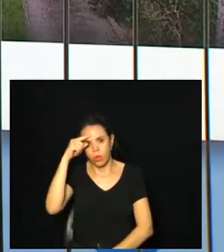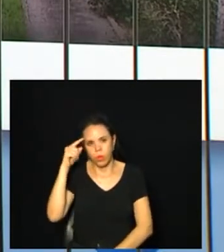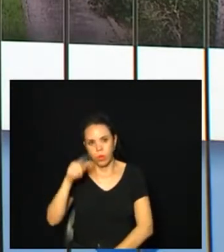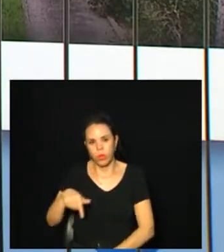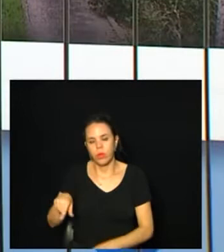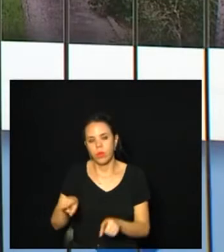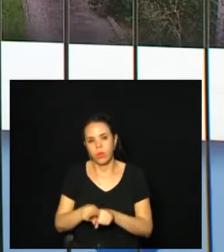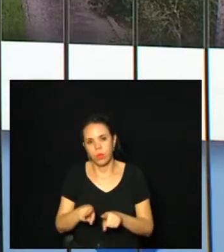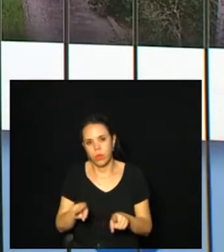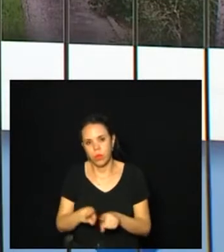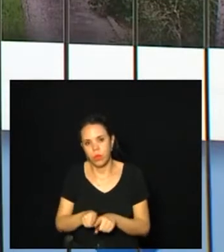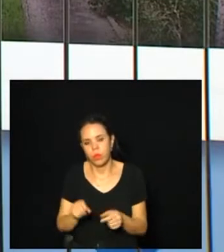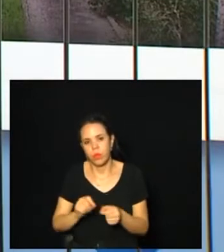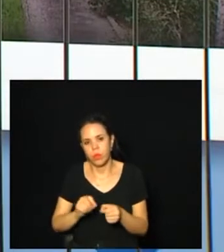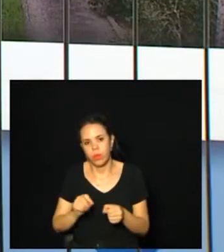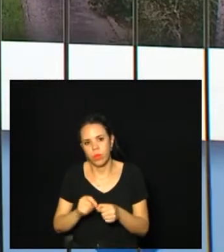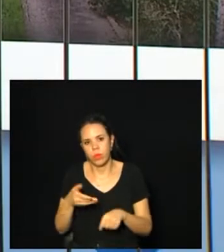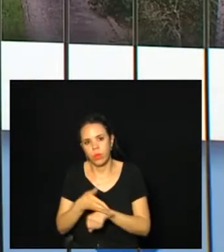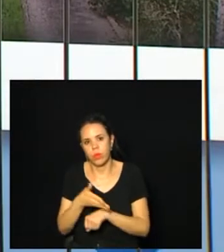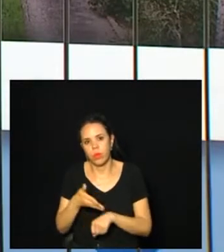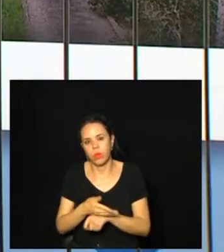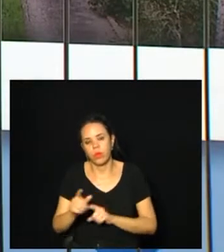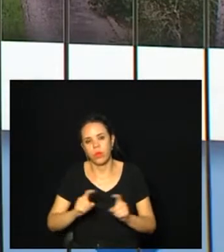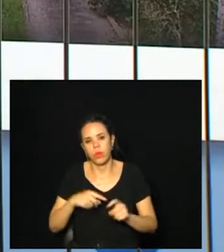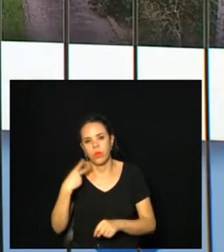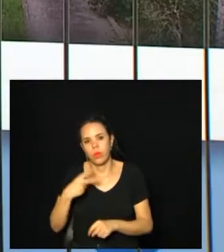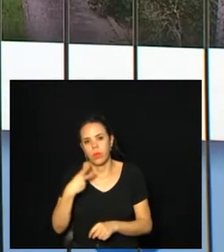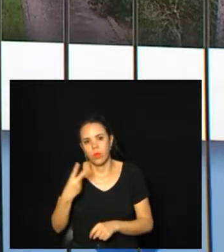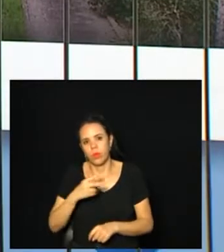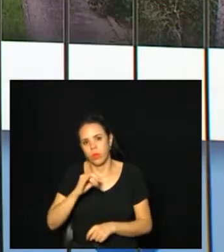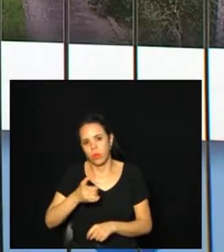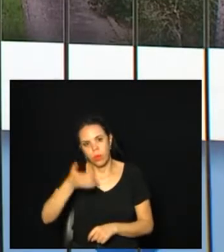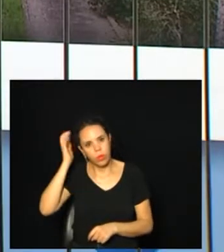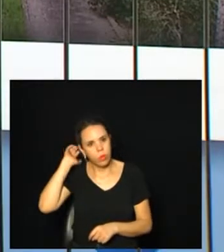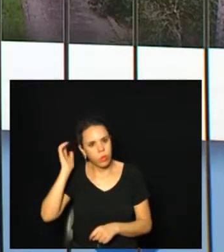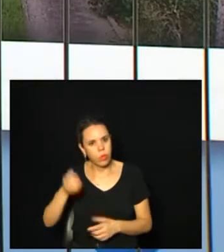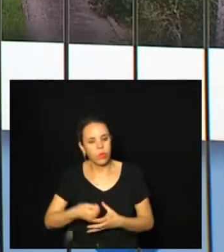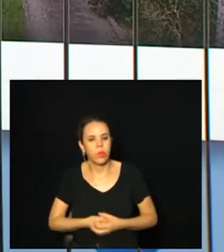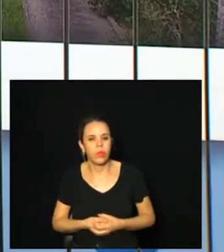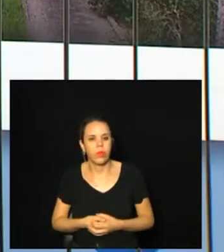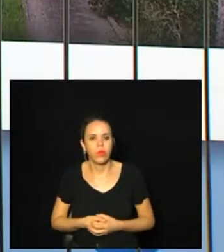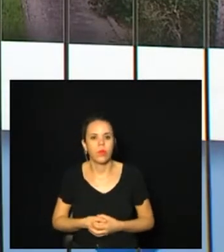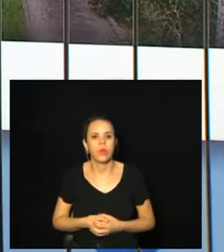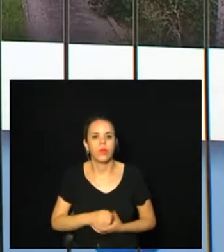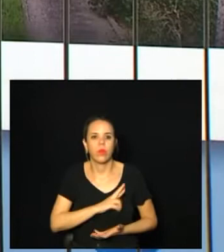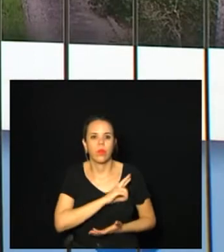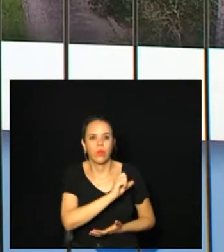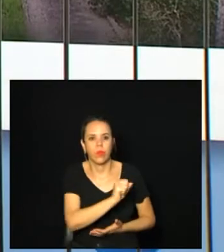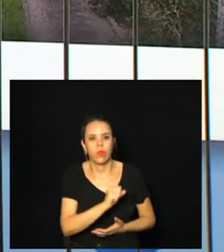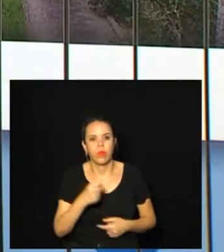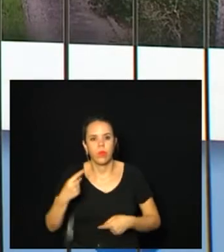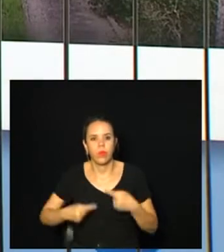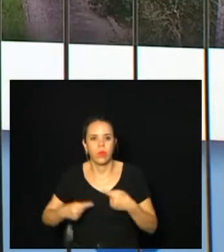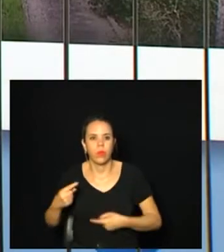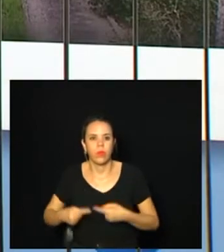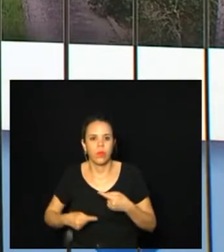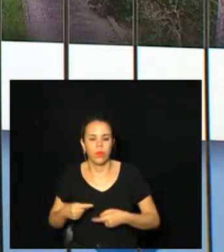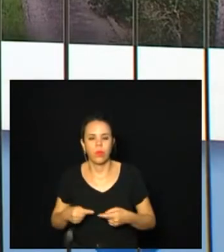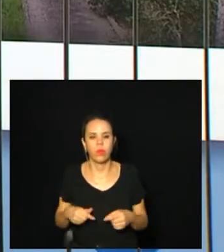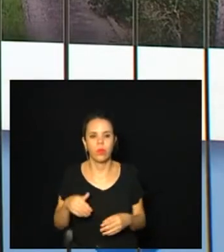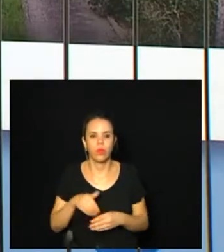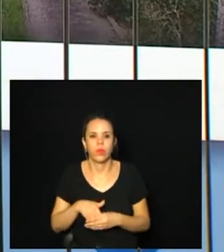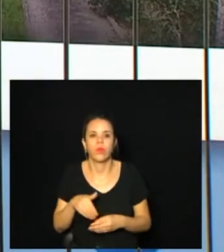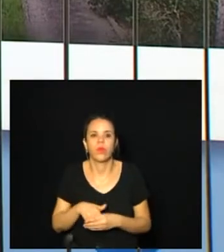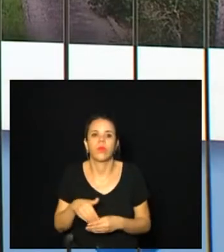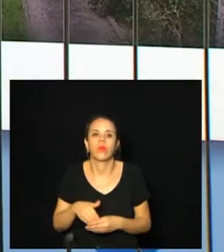e também fizeram parte dessa reunião os vereadores Juscelino da Barbarense e Luiz Rossini, que discutiram e